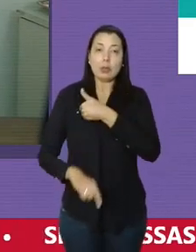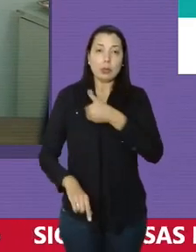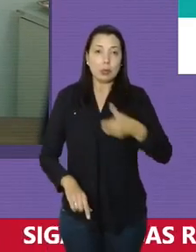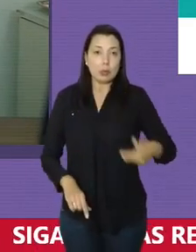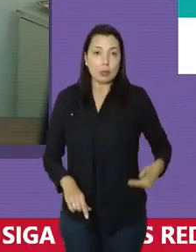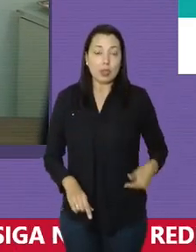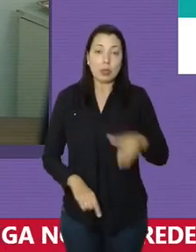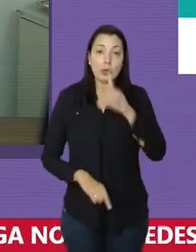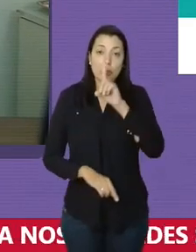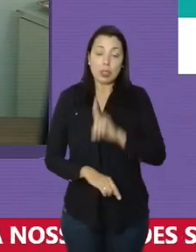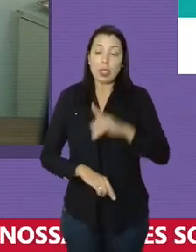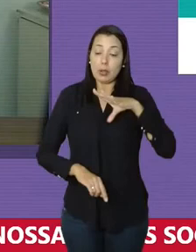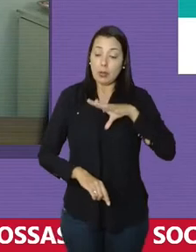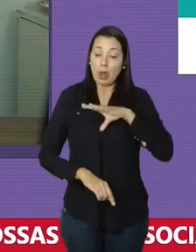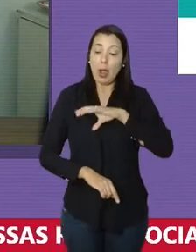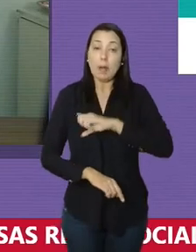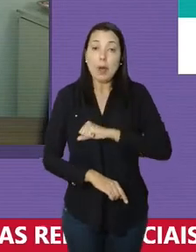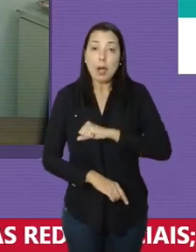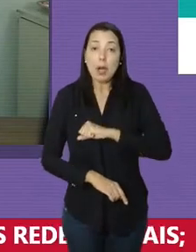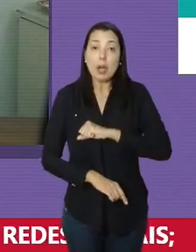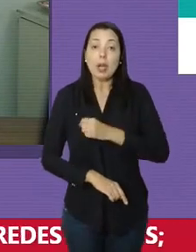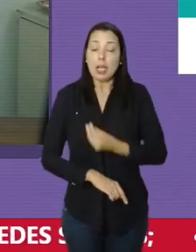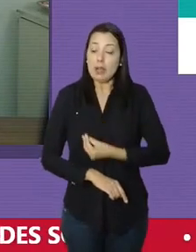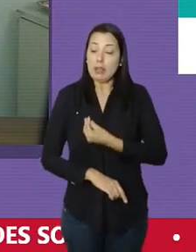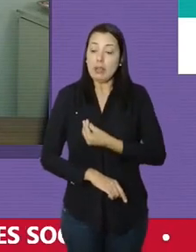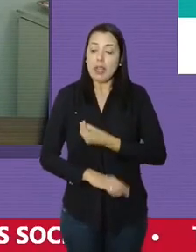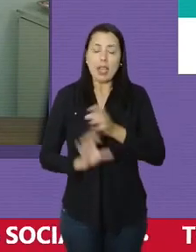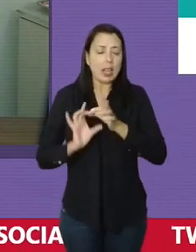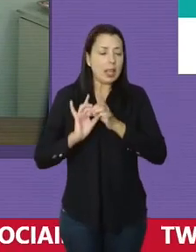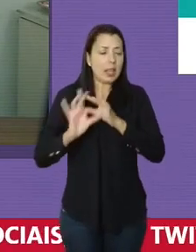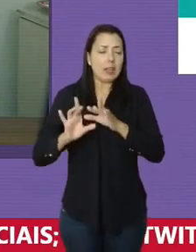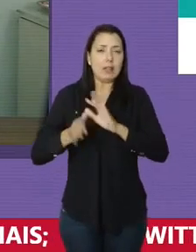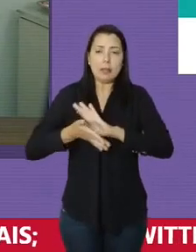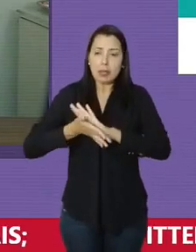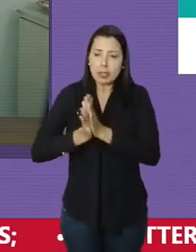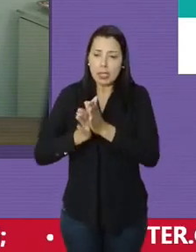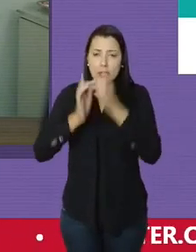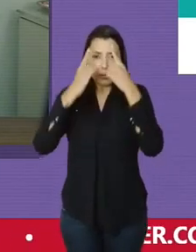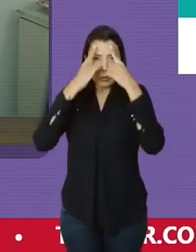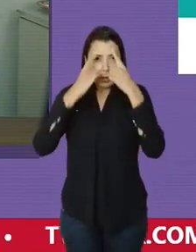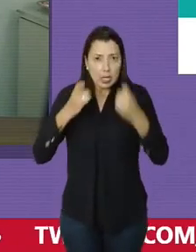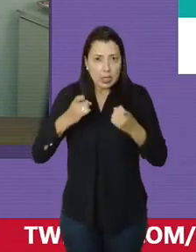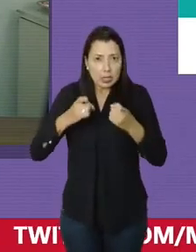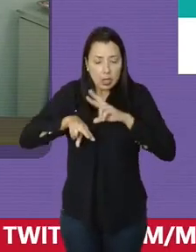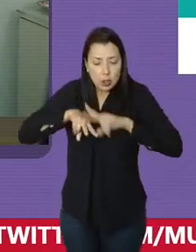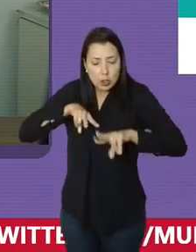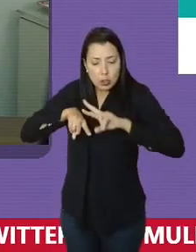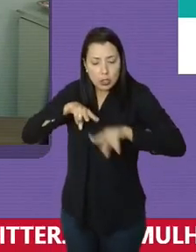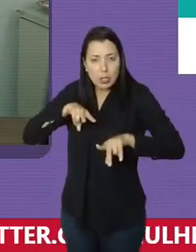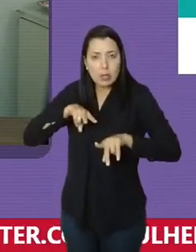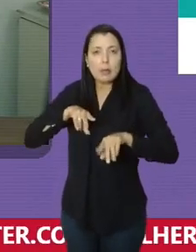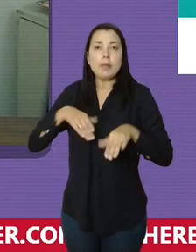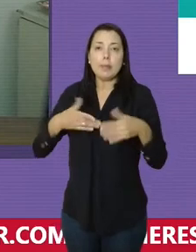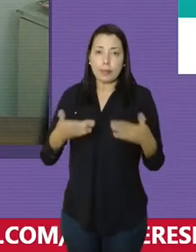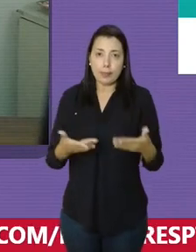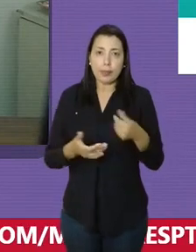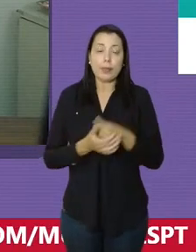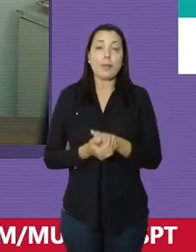governos o direito de amar e viver livres do preconceito e da violência de gênero e de